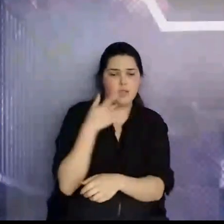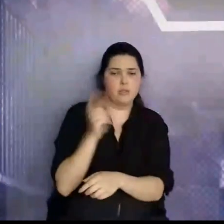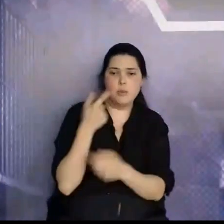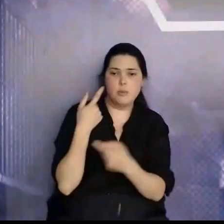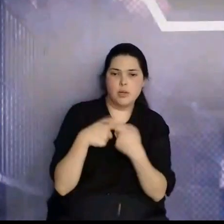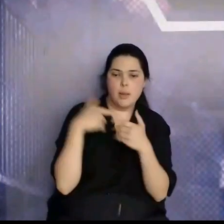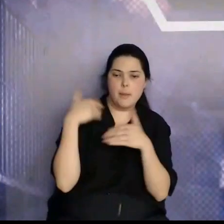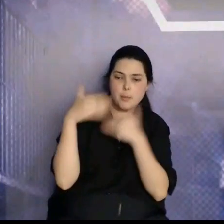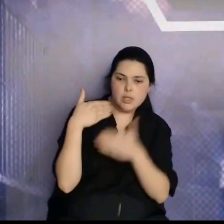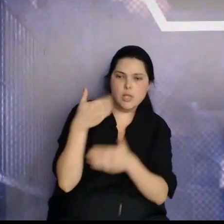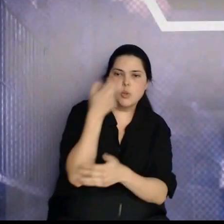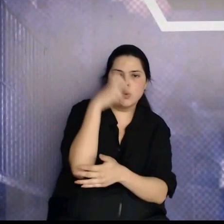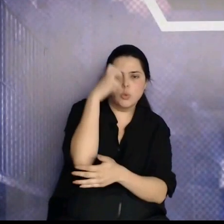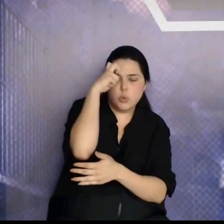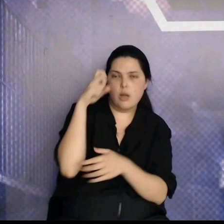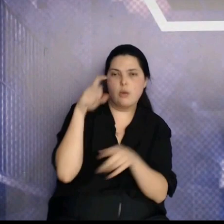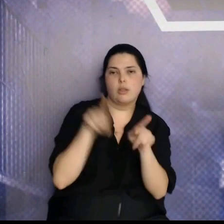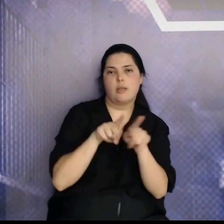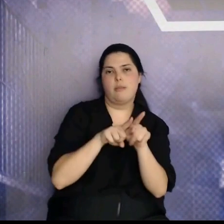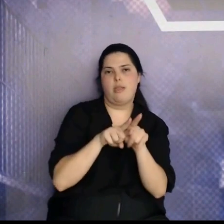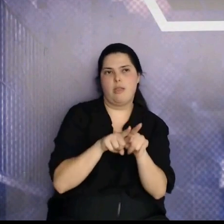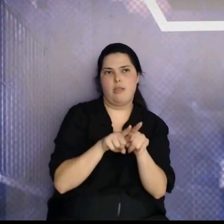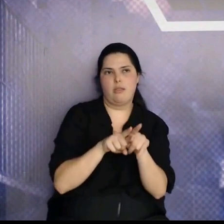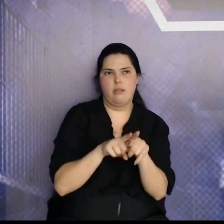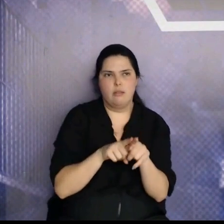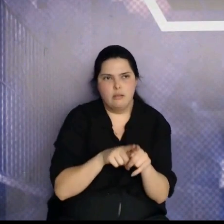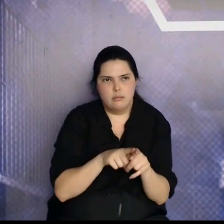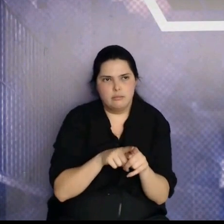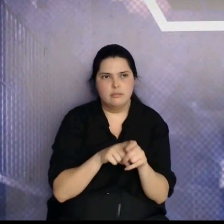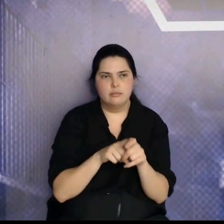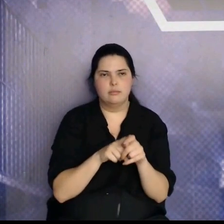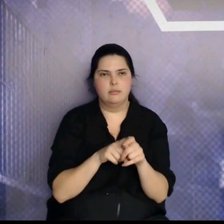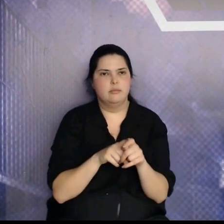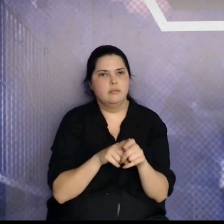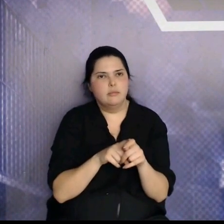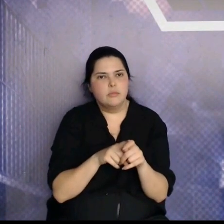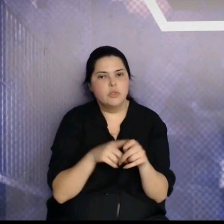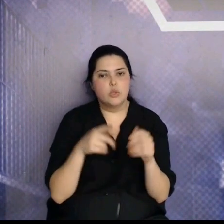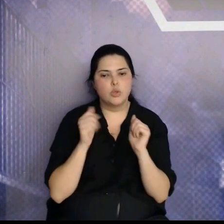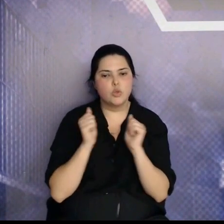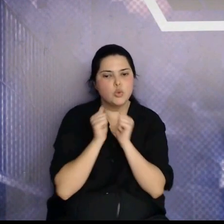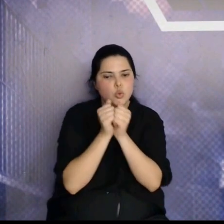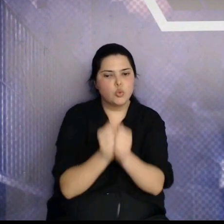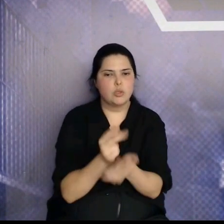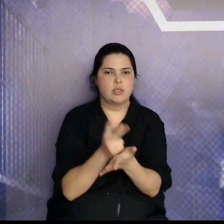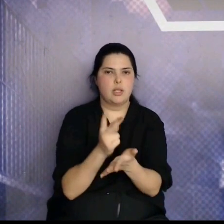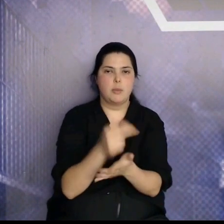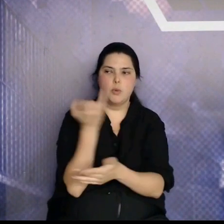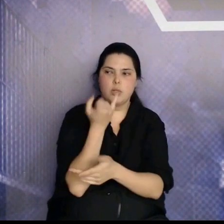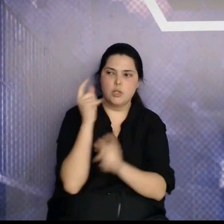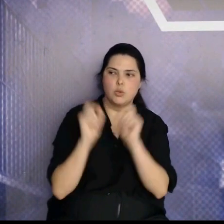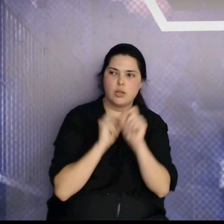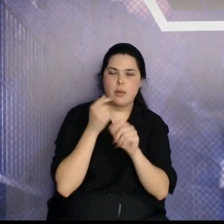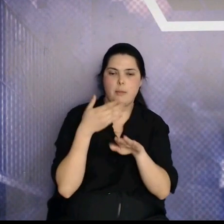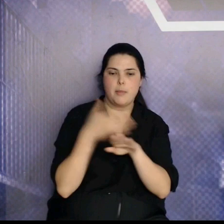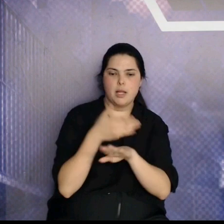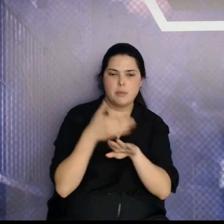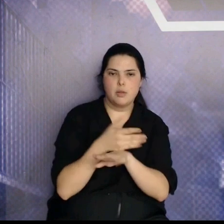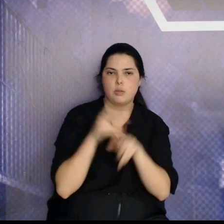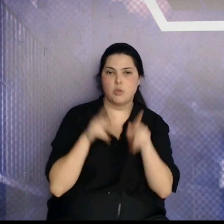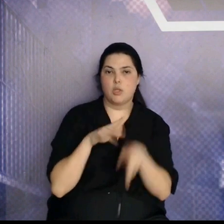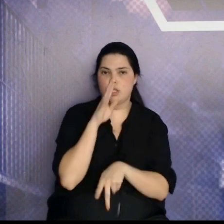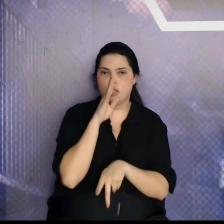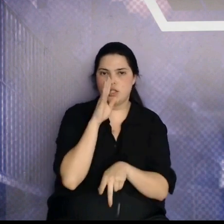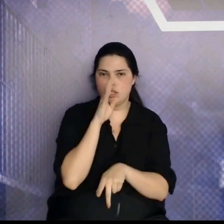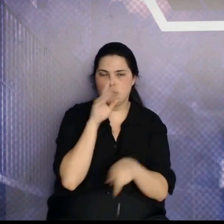culturais que vão demandar esse tempo. Sim. Então, vamos juntos. É muito importante aqui a presença não só de quem está assistindo, mas também